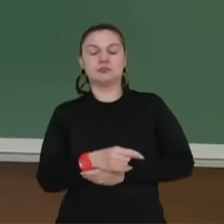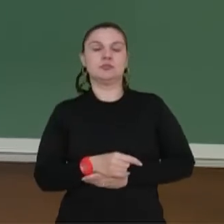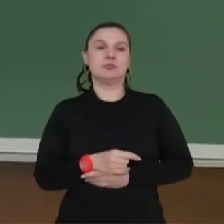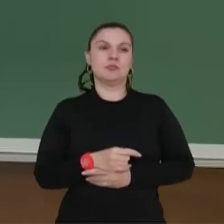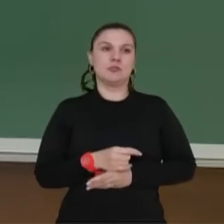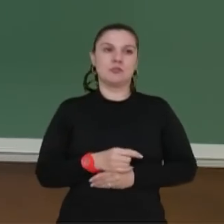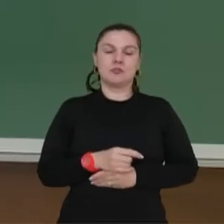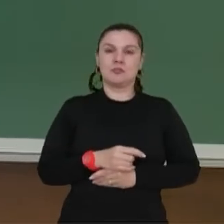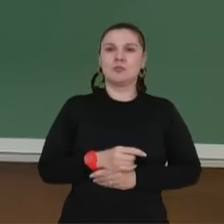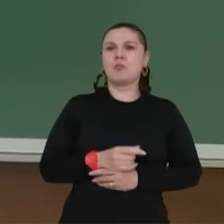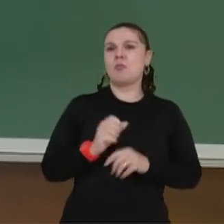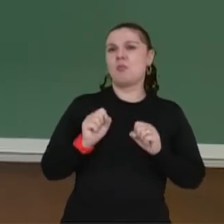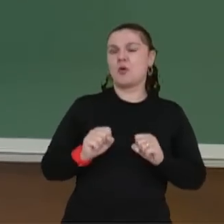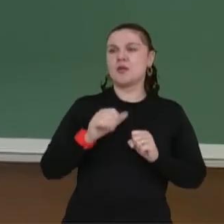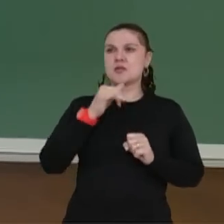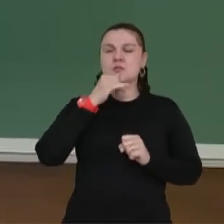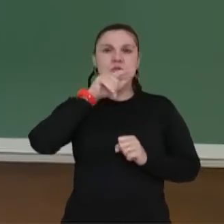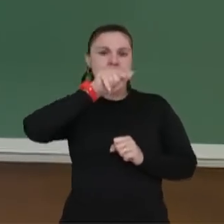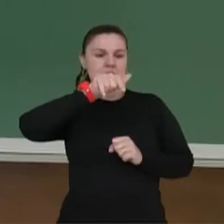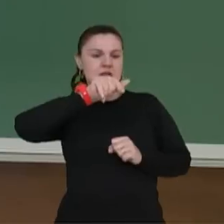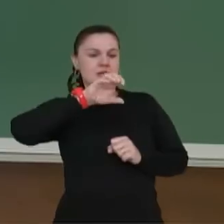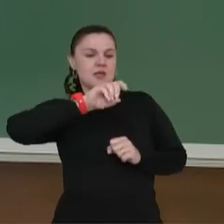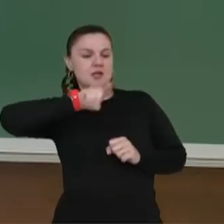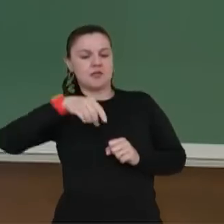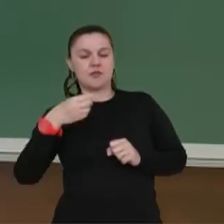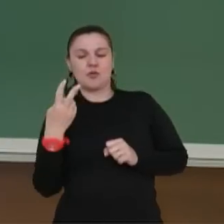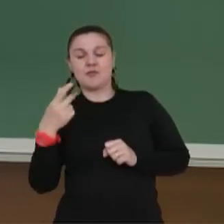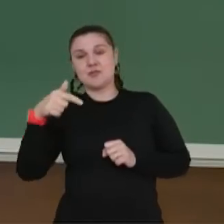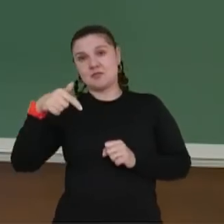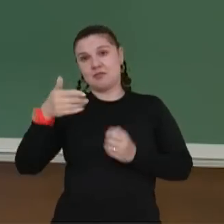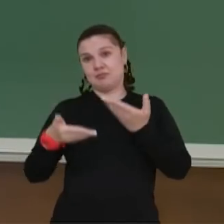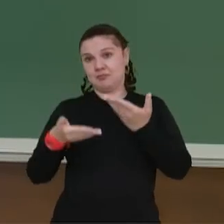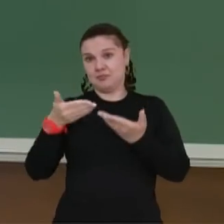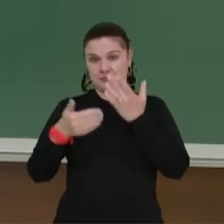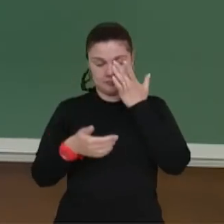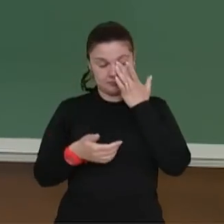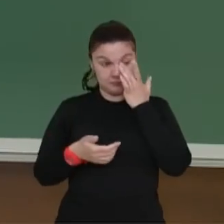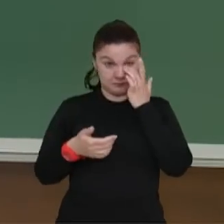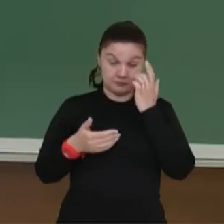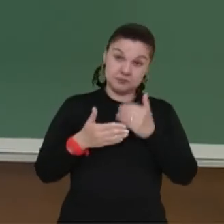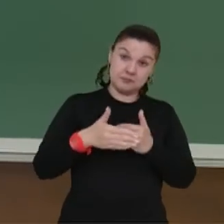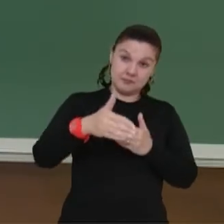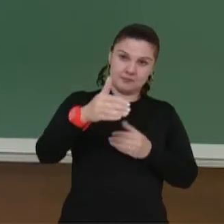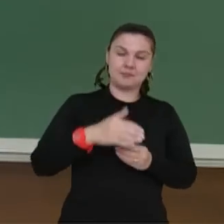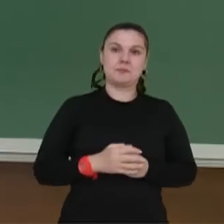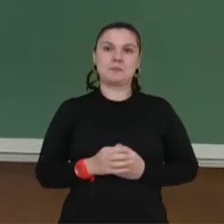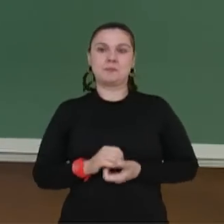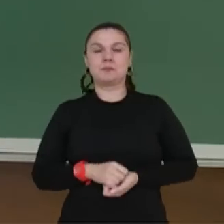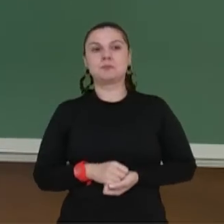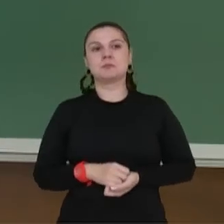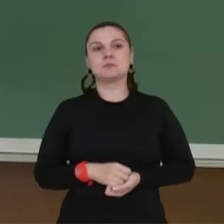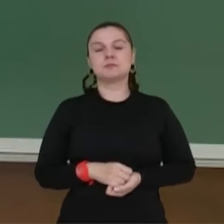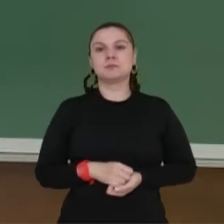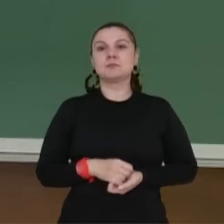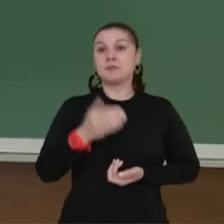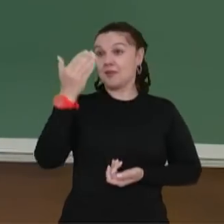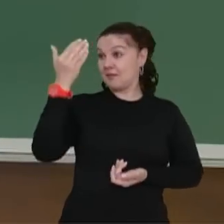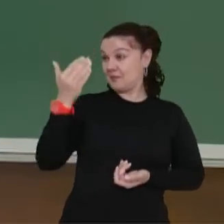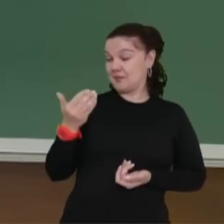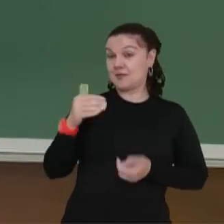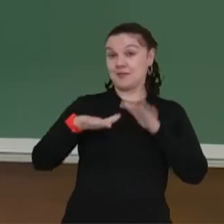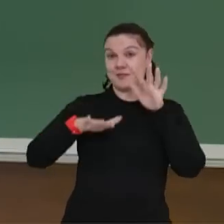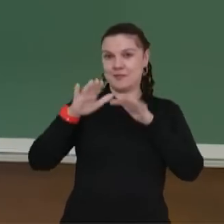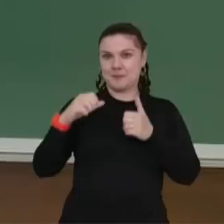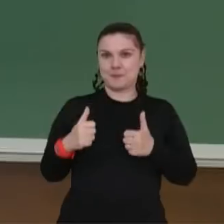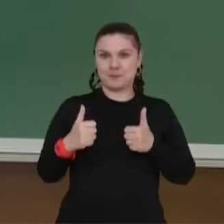lá 70 quilos, ou eu posso ter 70,27 quilos. E assim por diante, tá bom? Então tá aqui as nossas